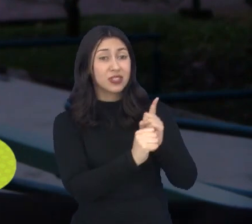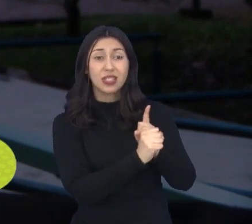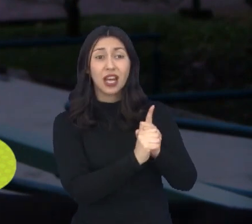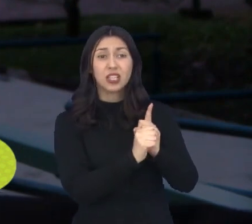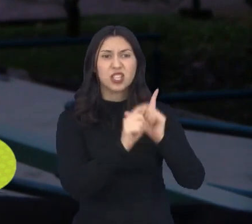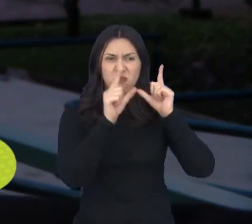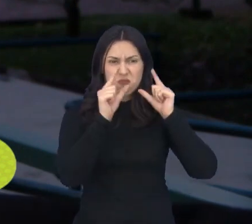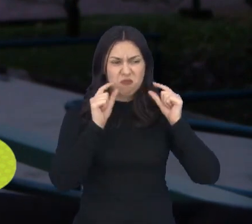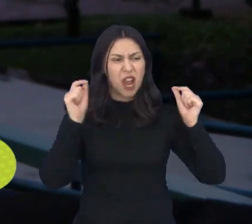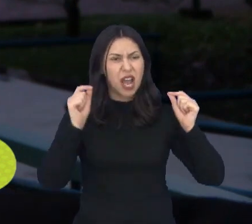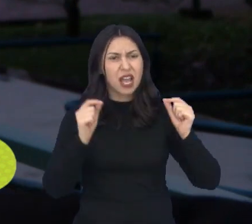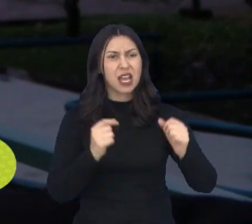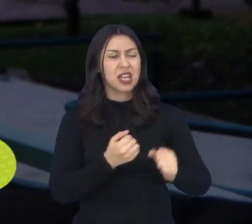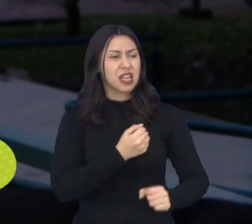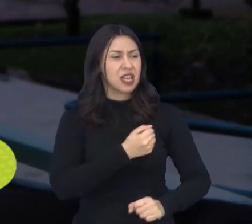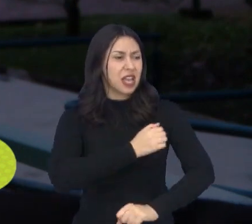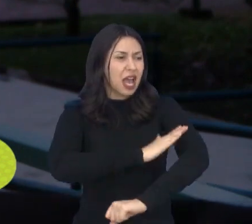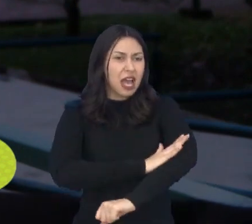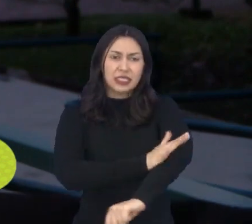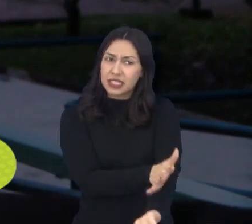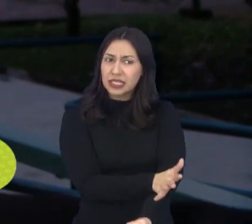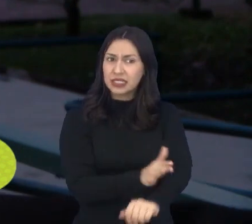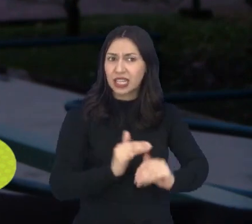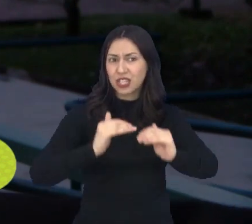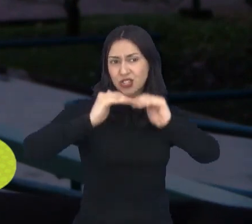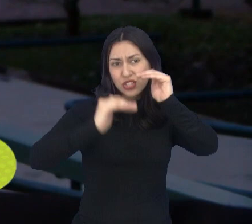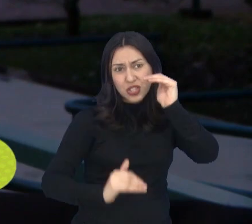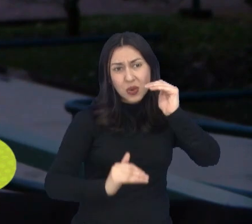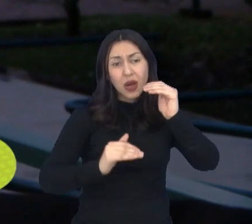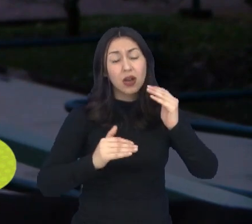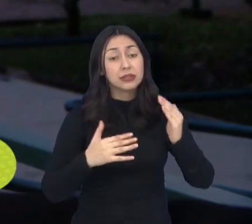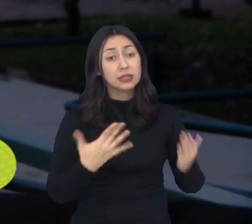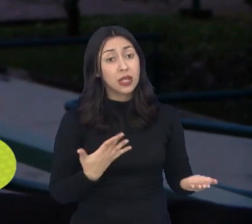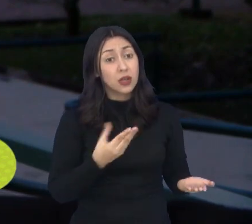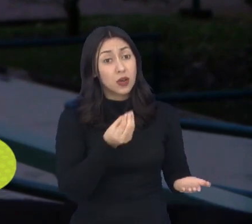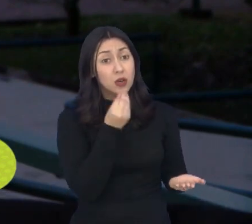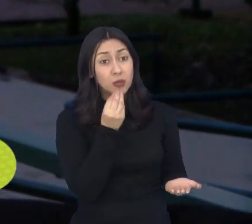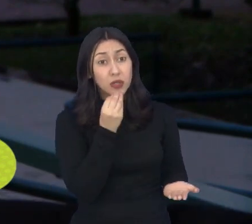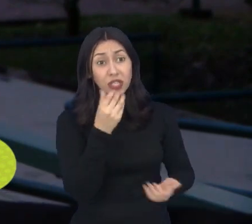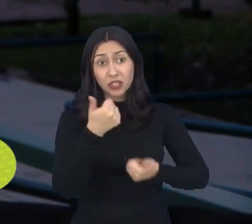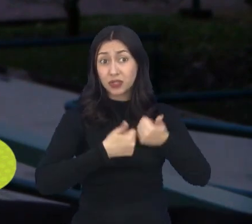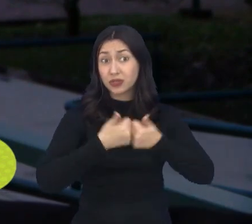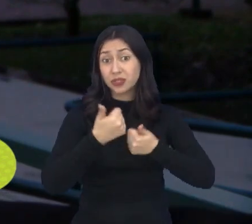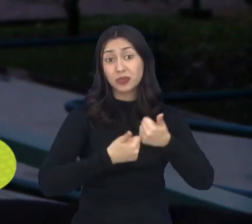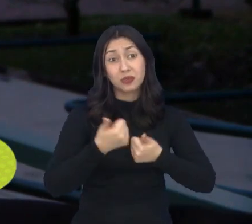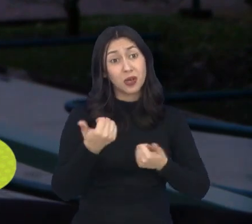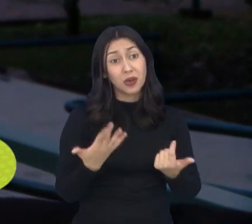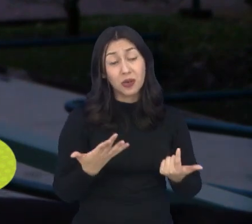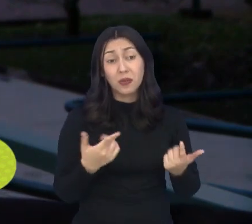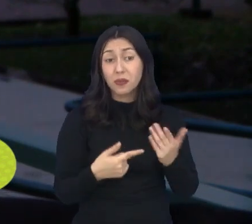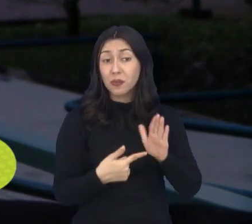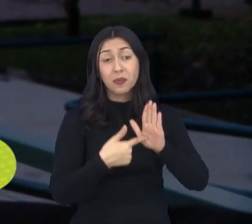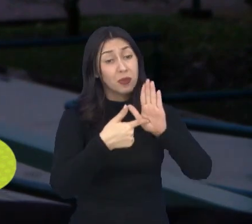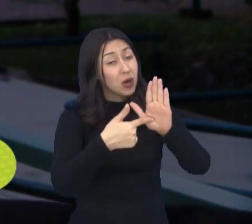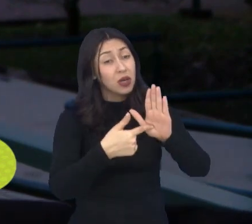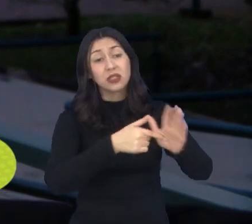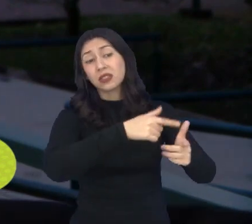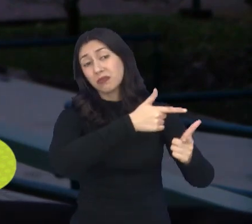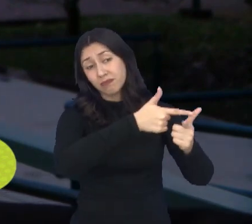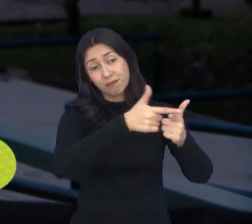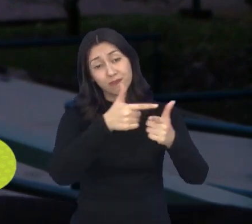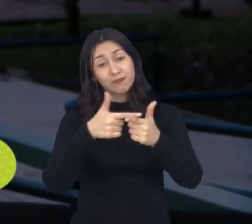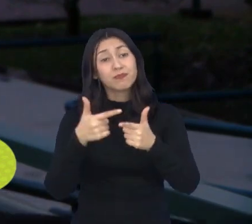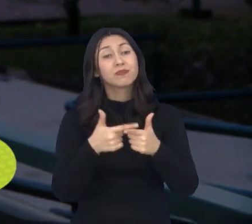uma sociedade racista, uma sociedade desigual. Então as oportunidades também dentro do futebol, elas vão reproduzir todas essas outras,